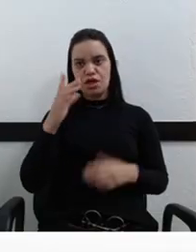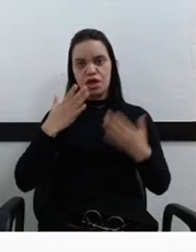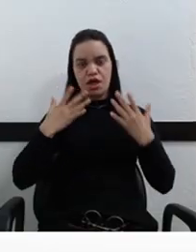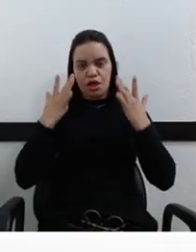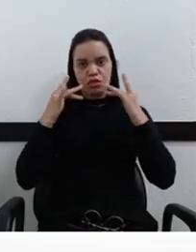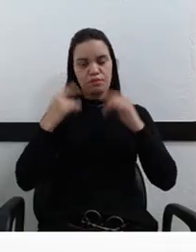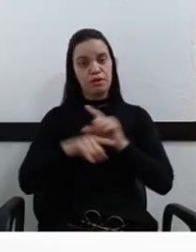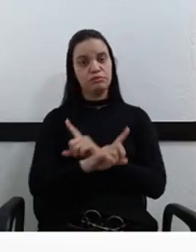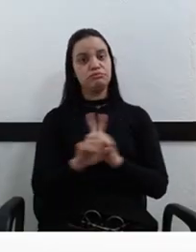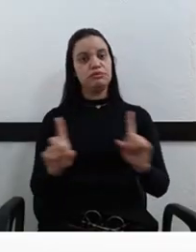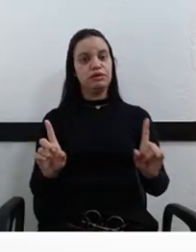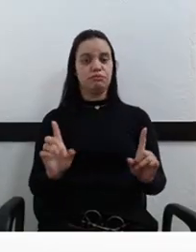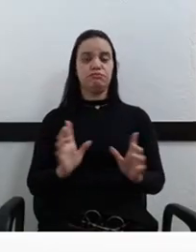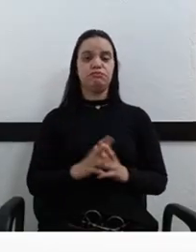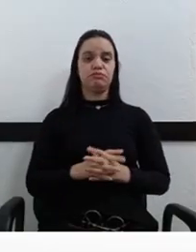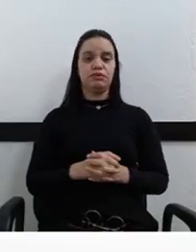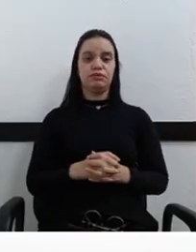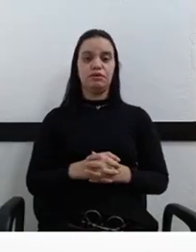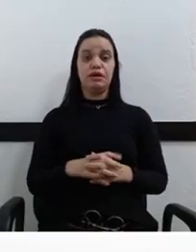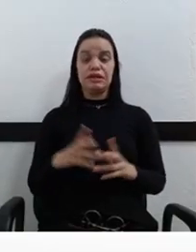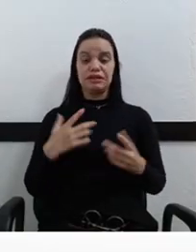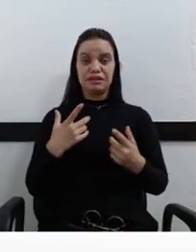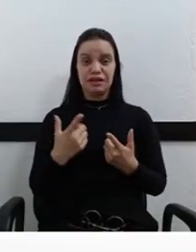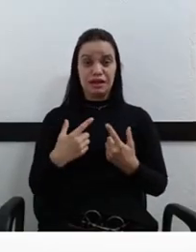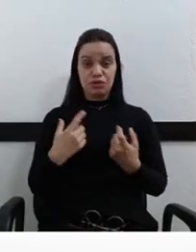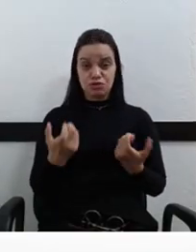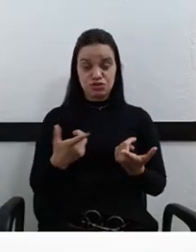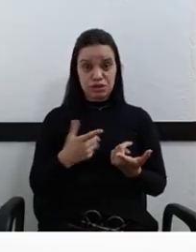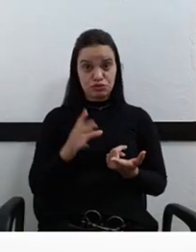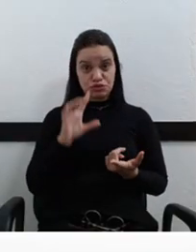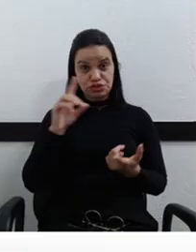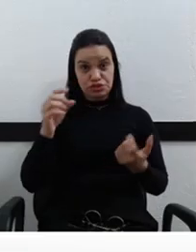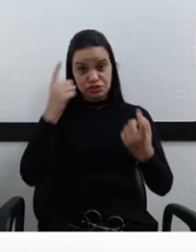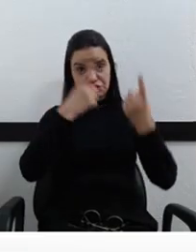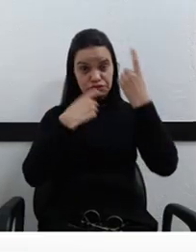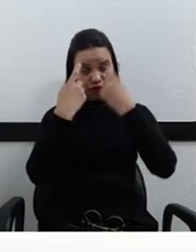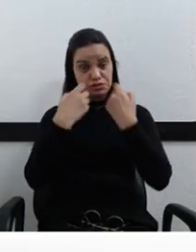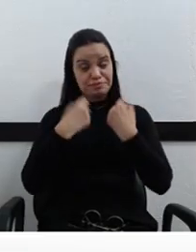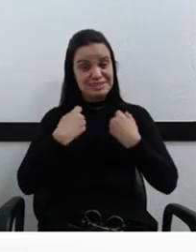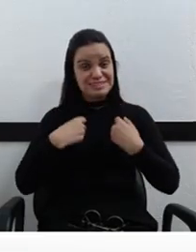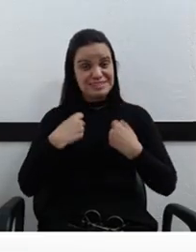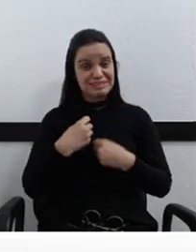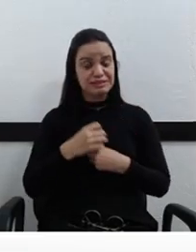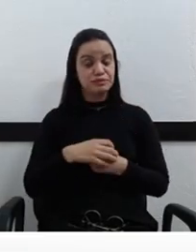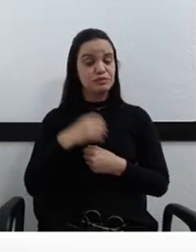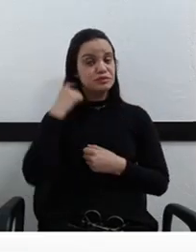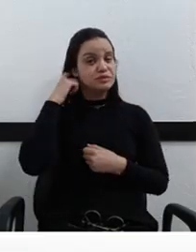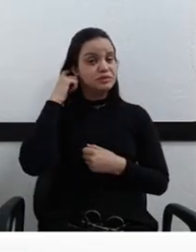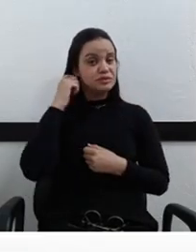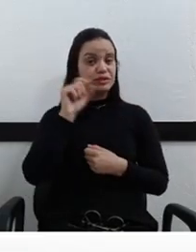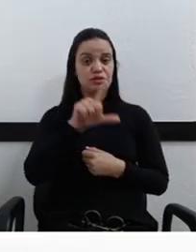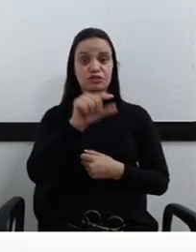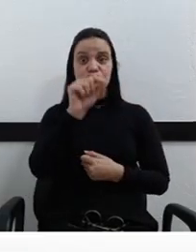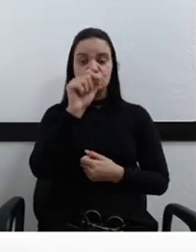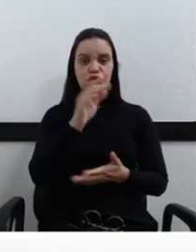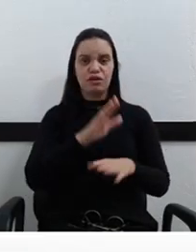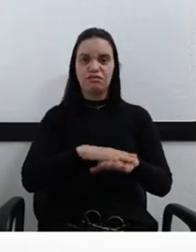tem que tomar uma decisão em circunstâncias muito difíceis. Mas me parece que preservar, deixar os colegas decidirem sobre o recebimento